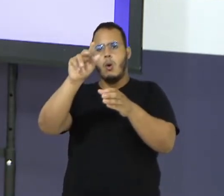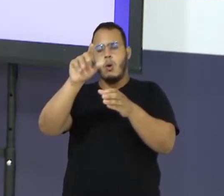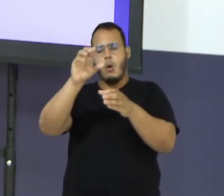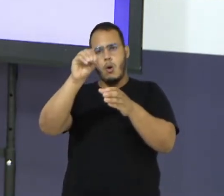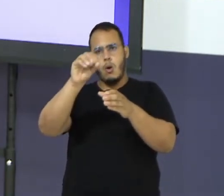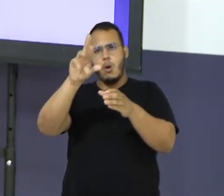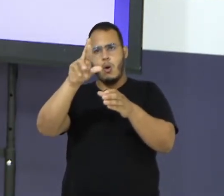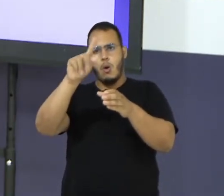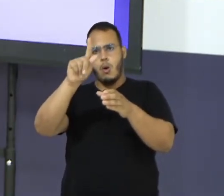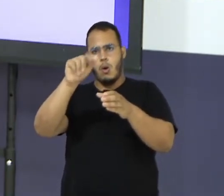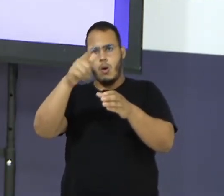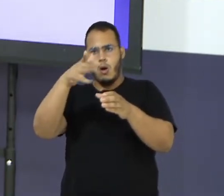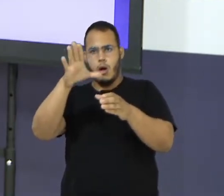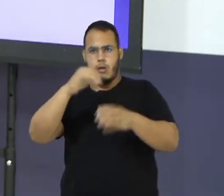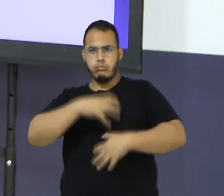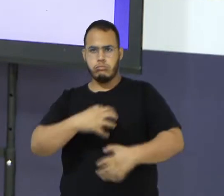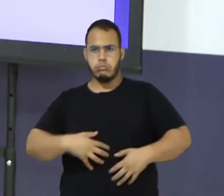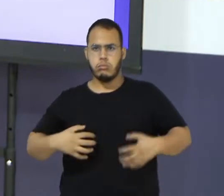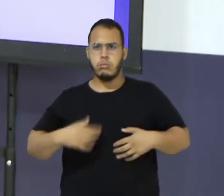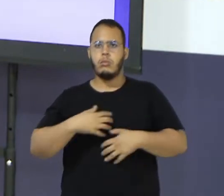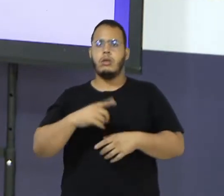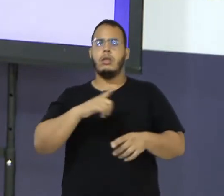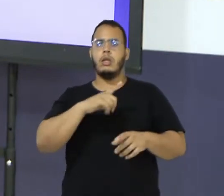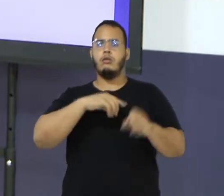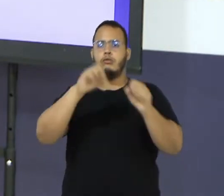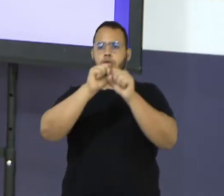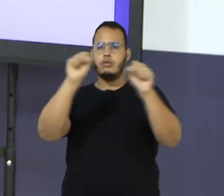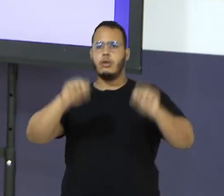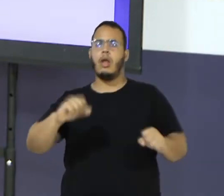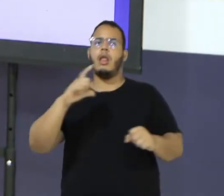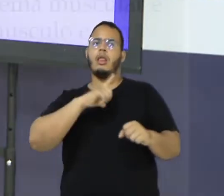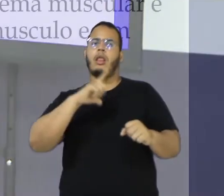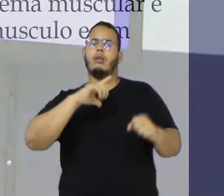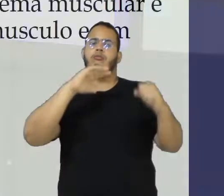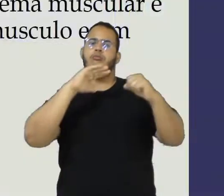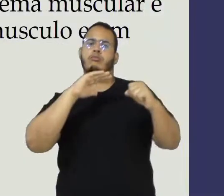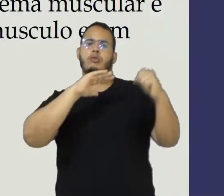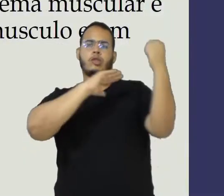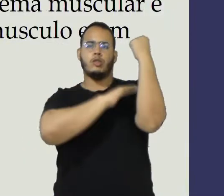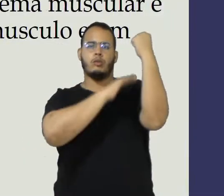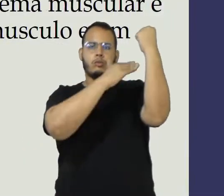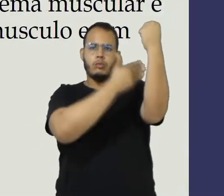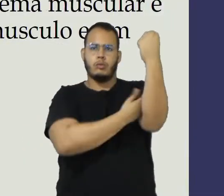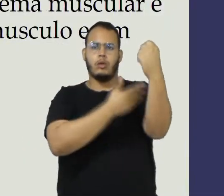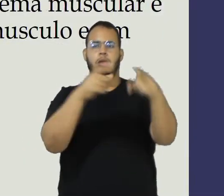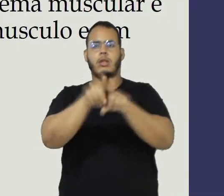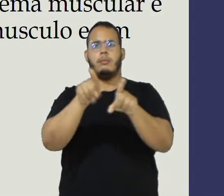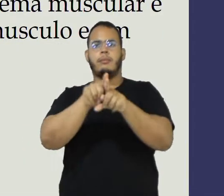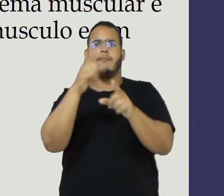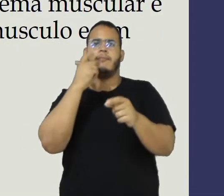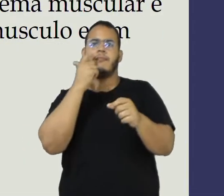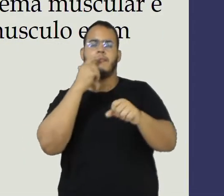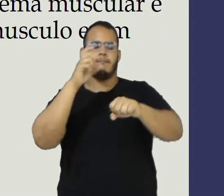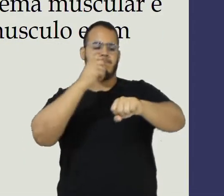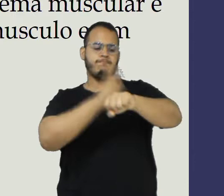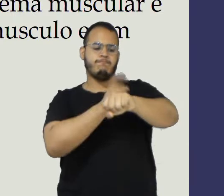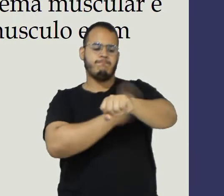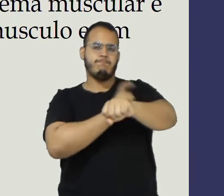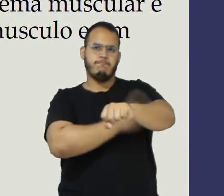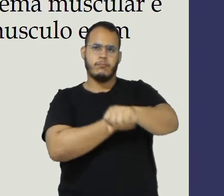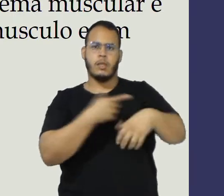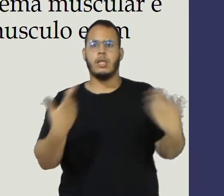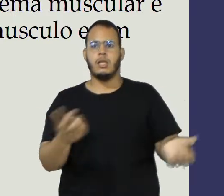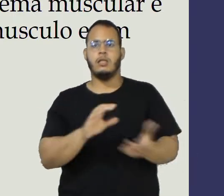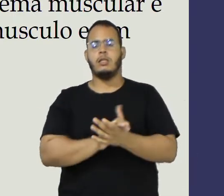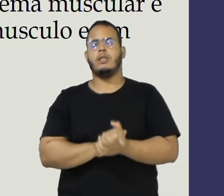Então, dessa forma, por isso, temos aí um sistema muscular e um sistema ósseo, visto que um músculo e um osso,